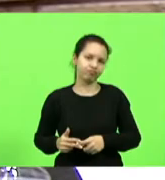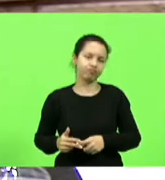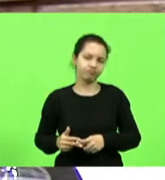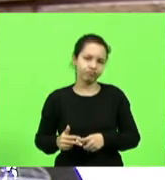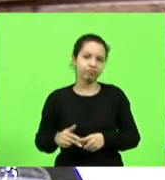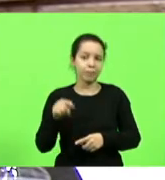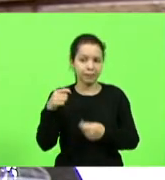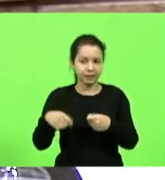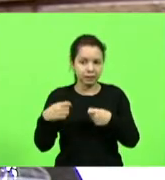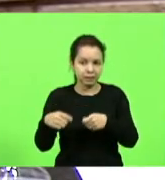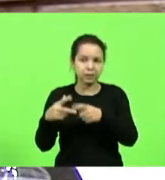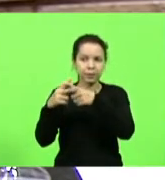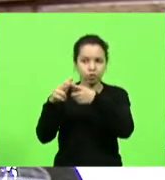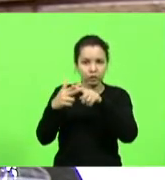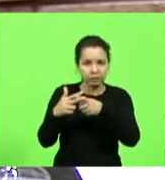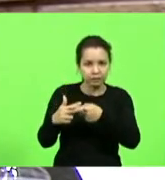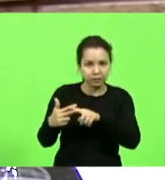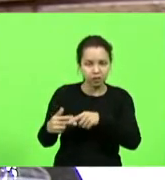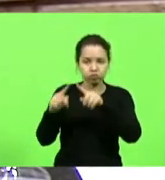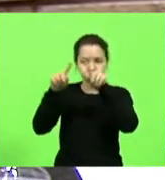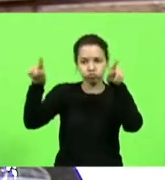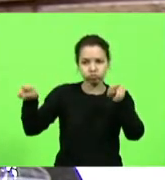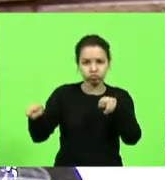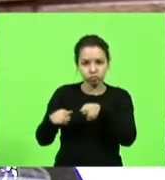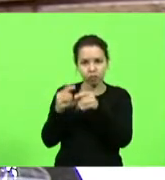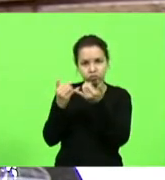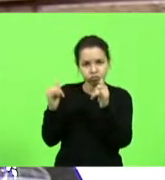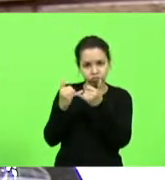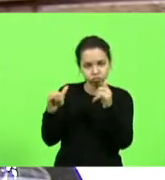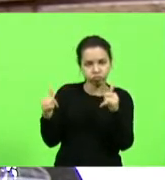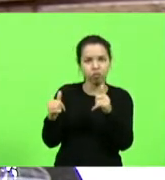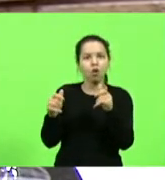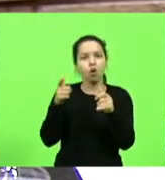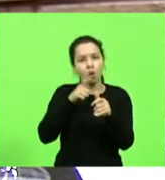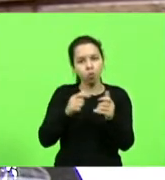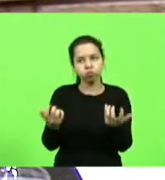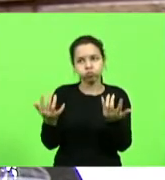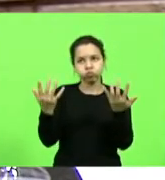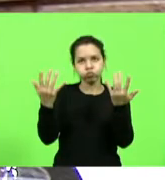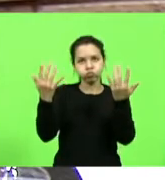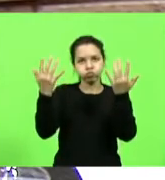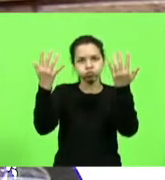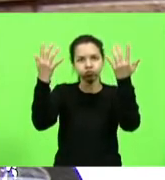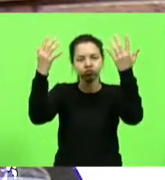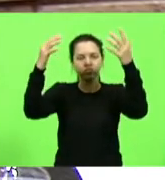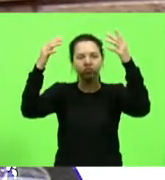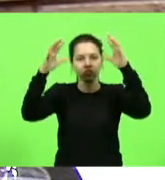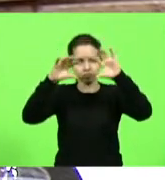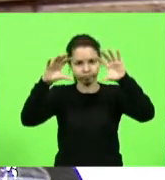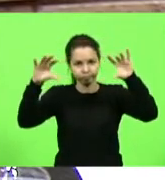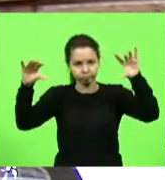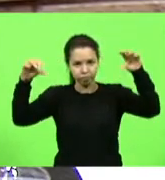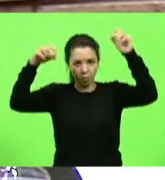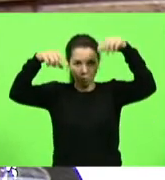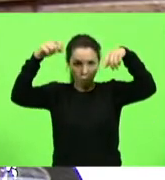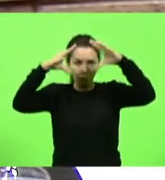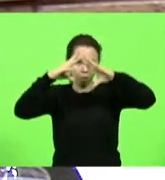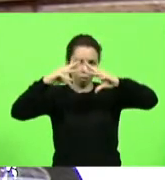fazer a manutenção nos geradores ali, né, para que ele possa continuar lançando essas moléculas aí na atmosfera e dissolver o